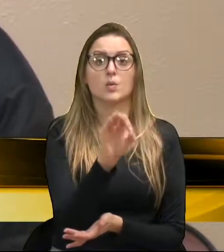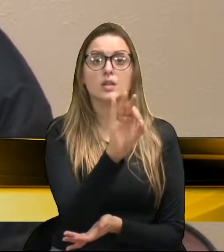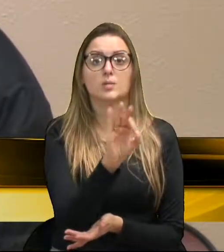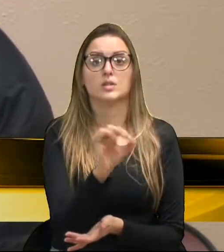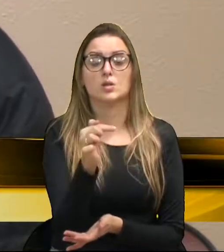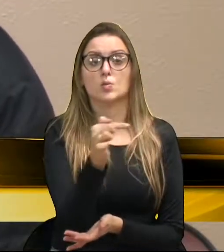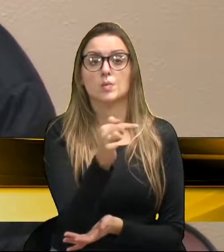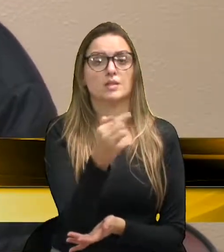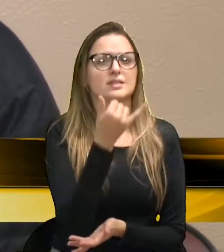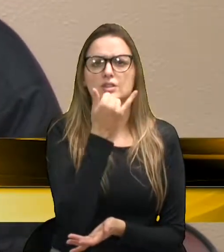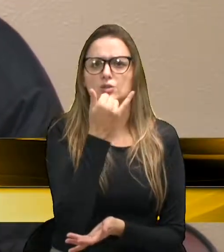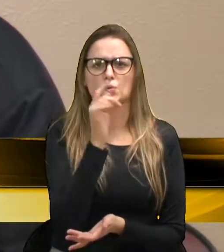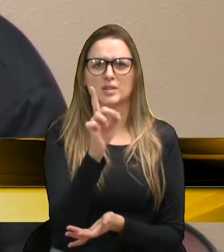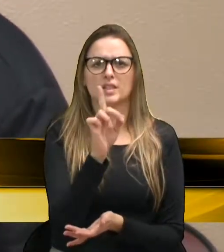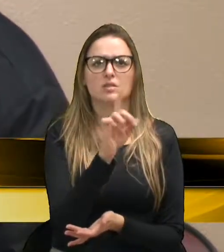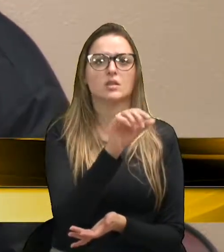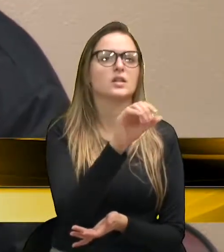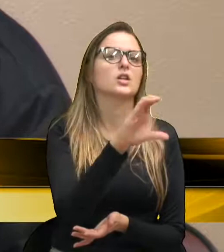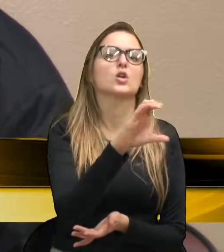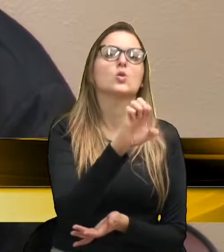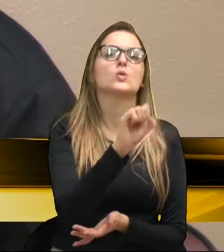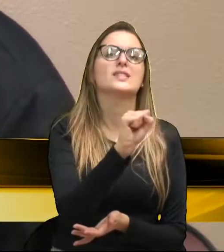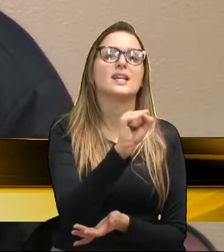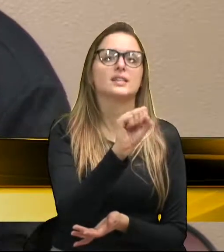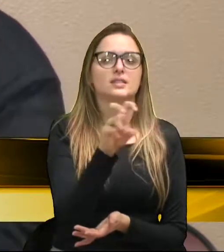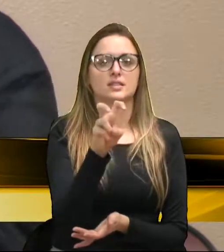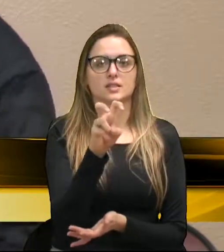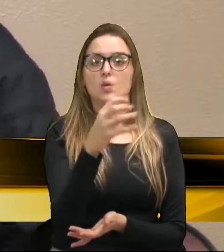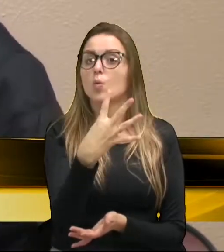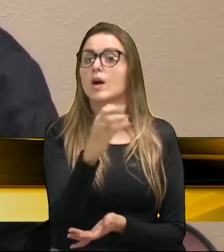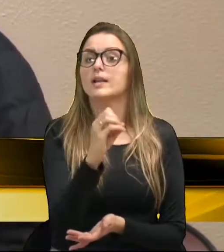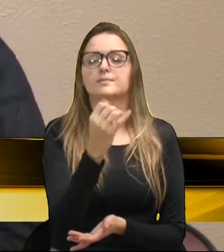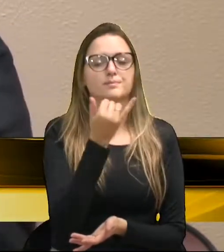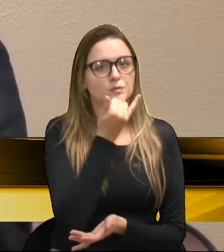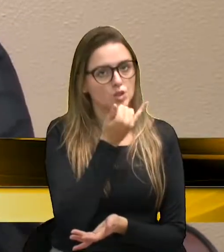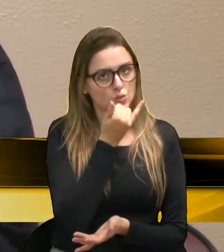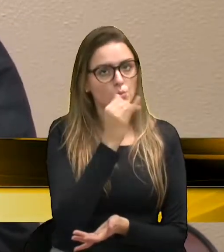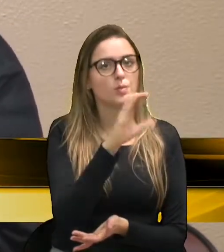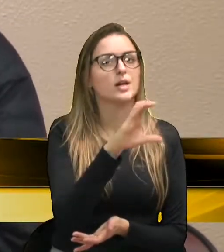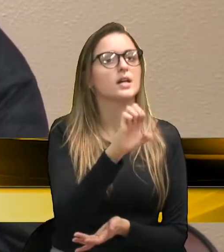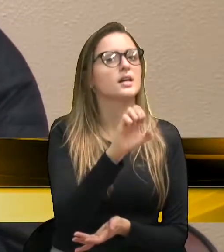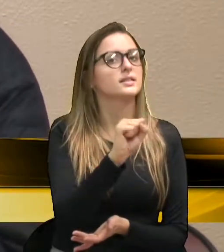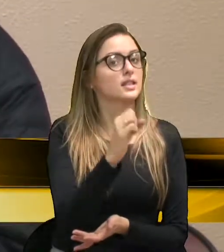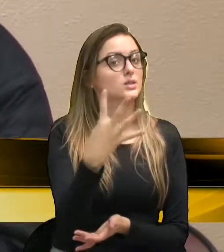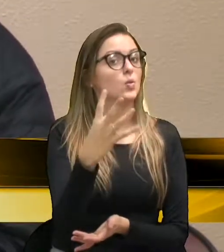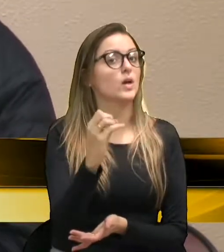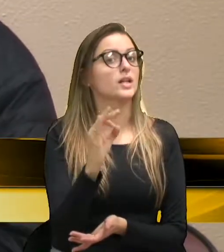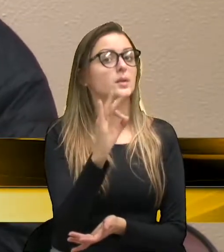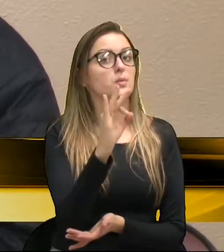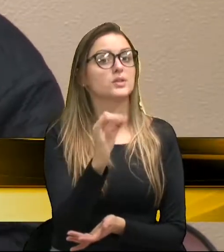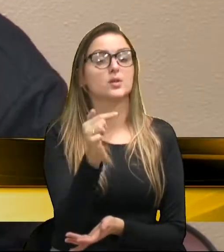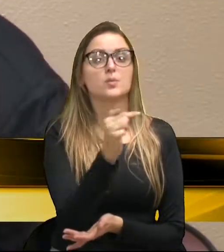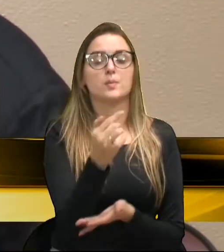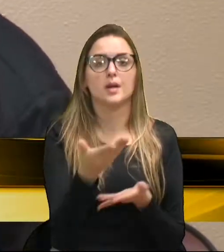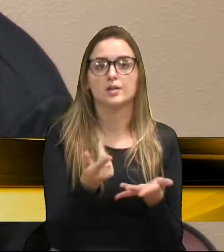Sereste não, o CES, 40% a menos. Onde tem as consultas, onde mais precisa.